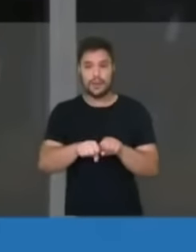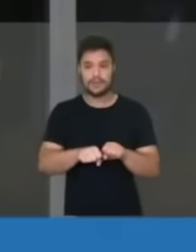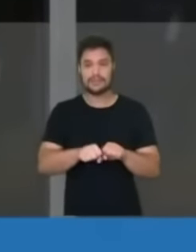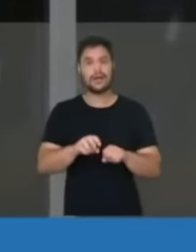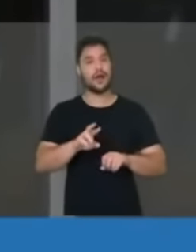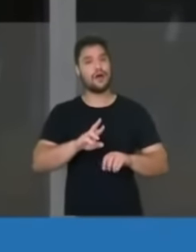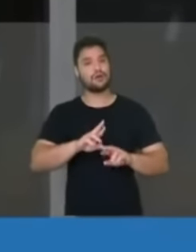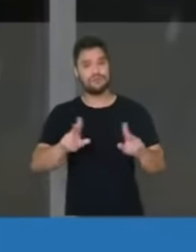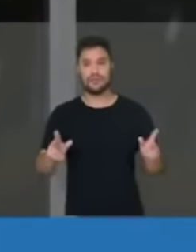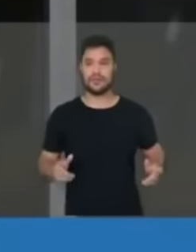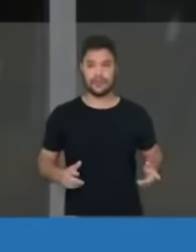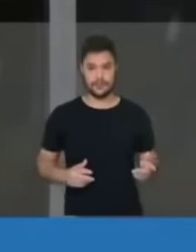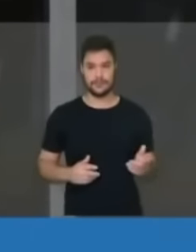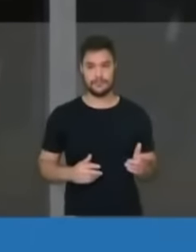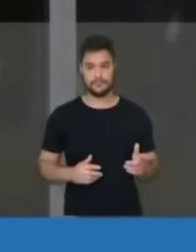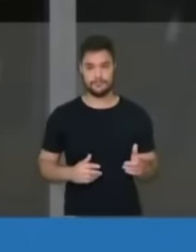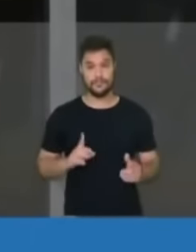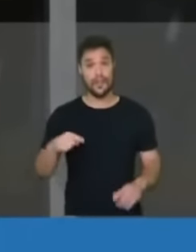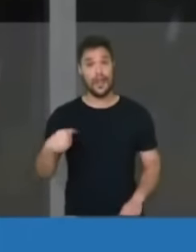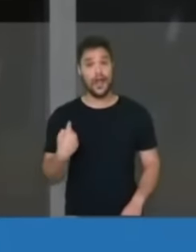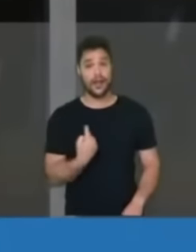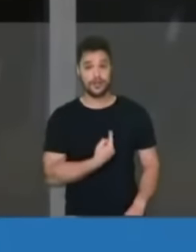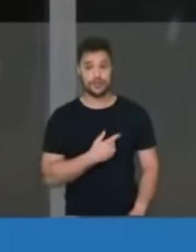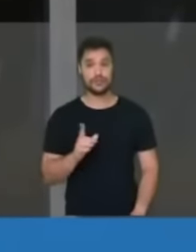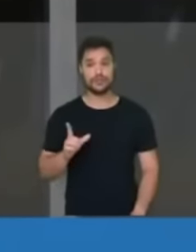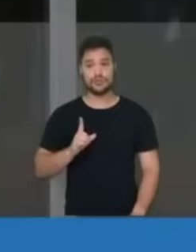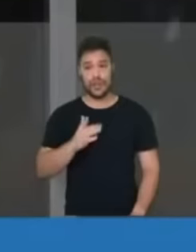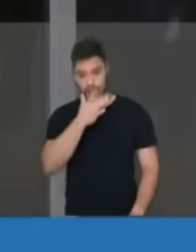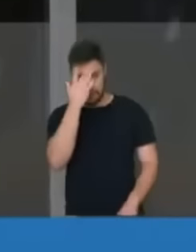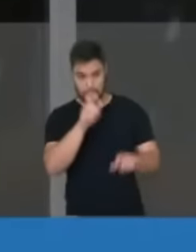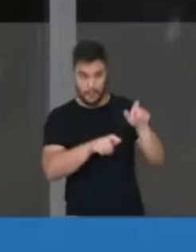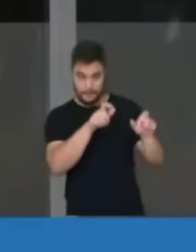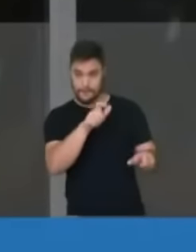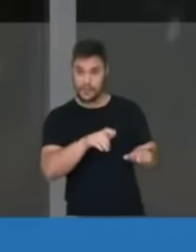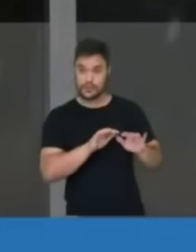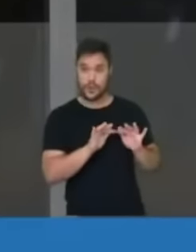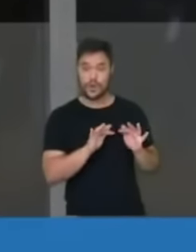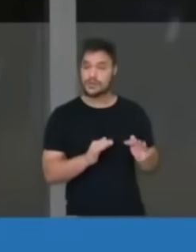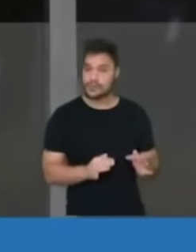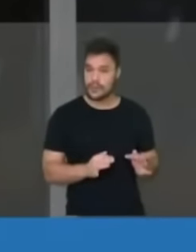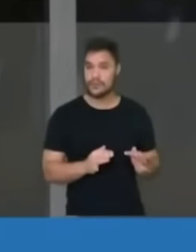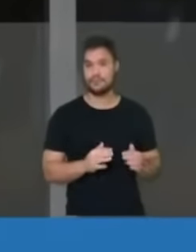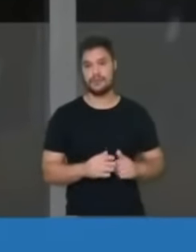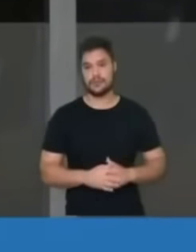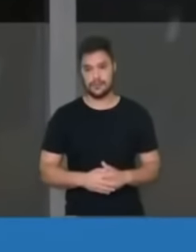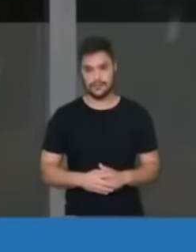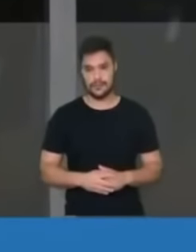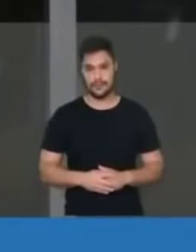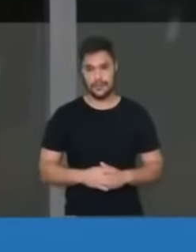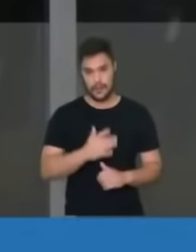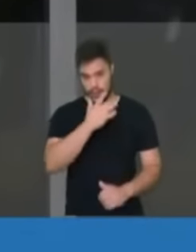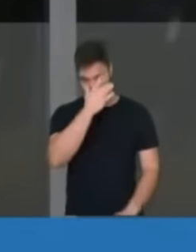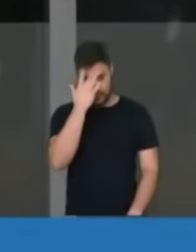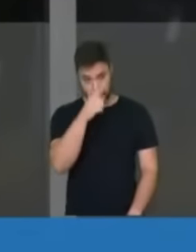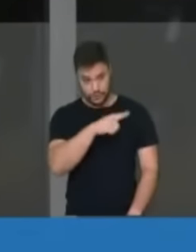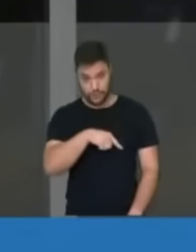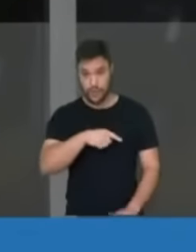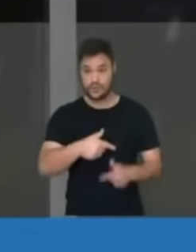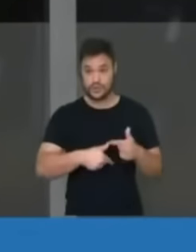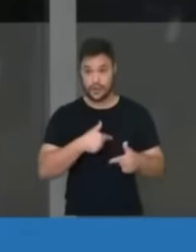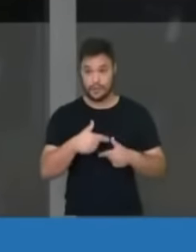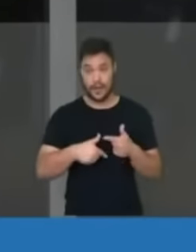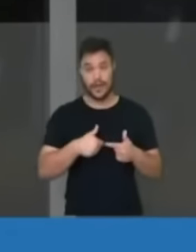acadêmicas diferentes. A gente tem aqui pessoas simples, a gente tem aqui pessoas que exerceram cargos mais